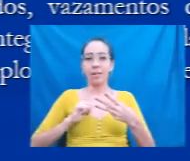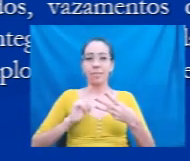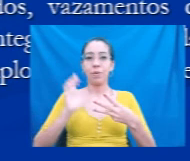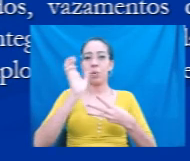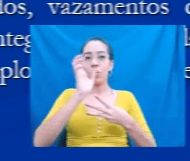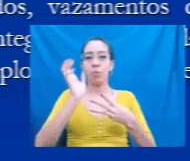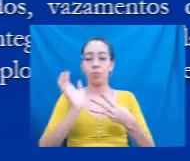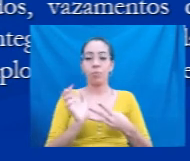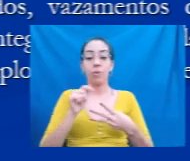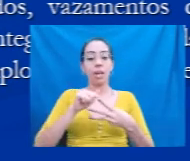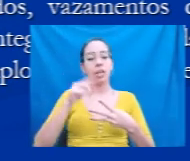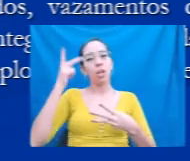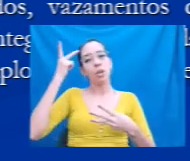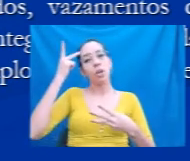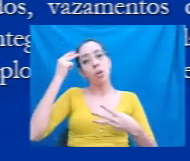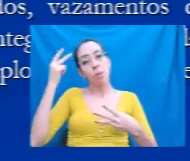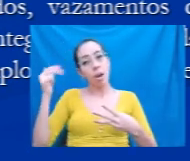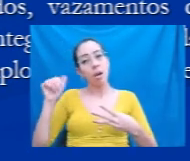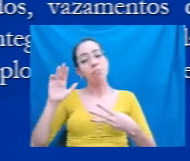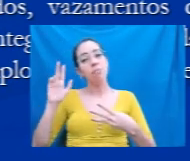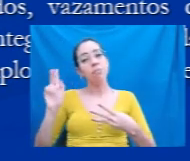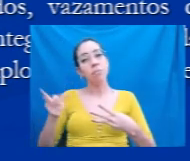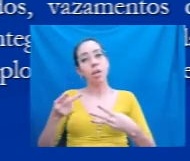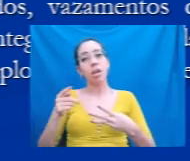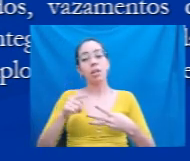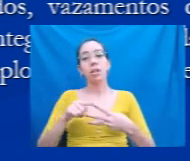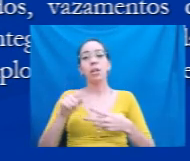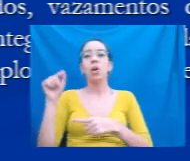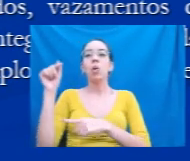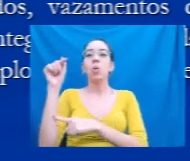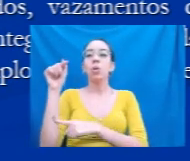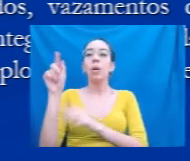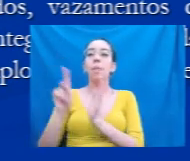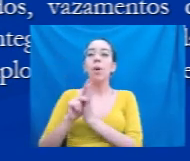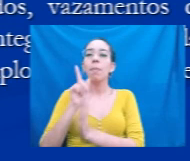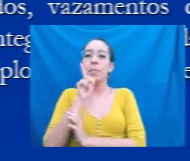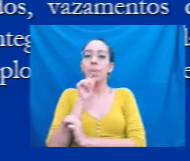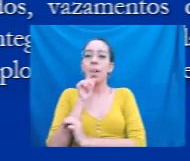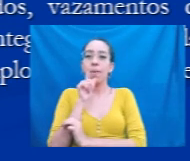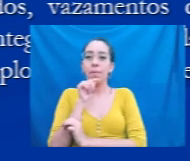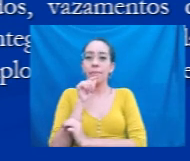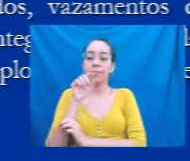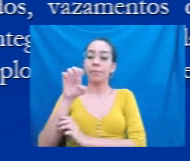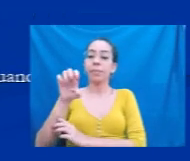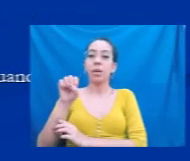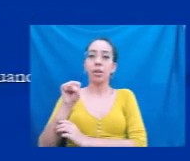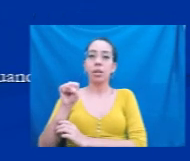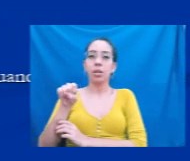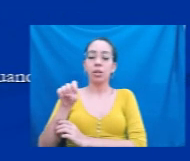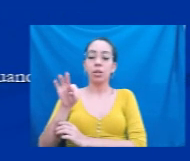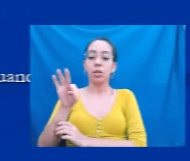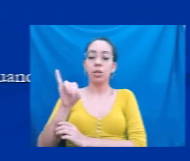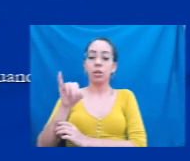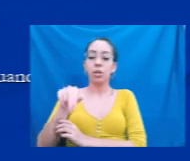o extintor, que é o extintor de água, né, que é por resfriamento. O incêndio categoria B, que são em líquidos inflamáveis, o extintor